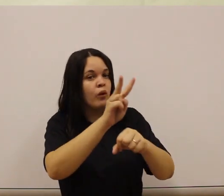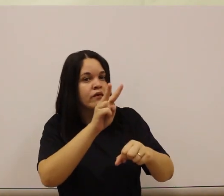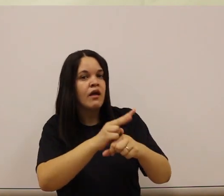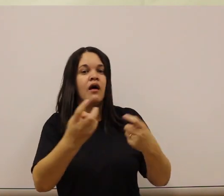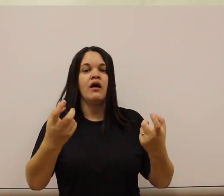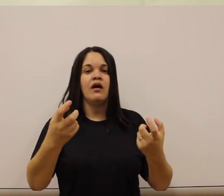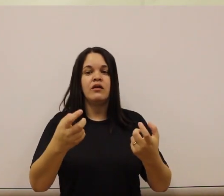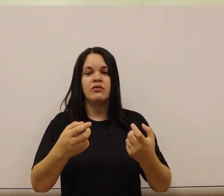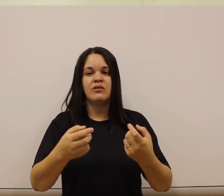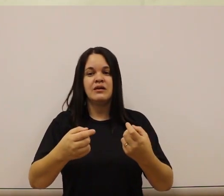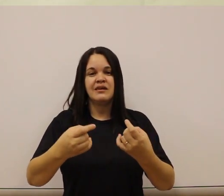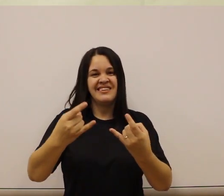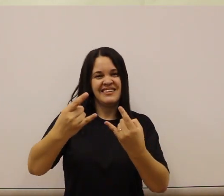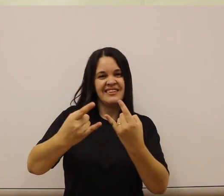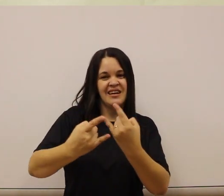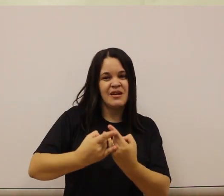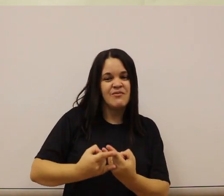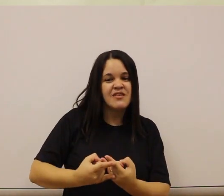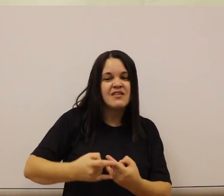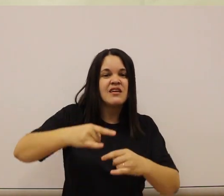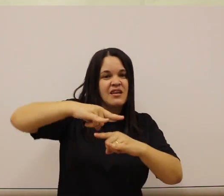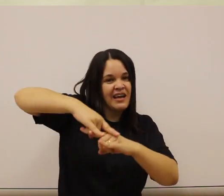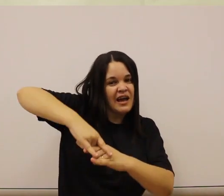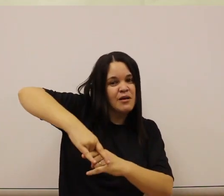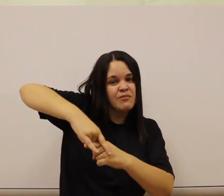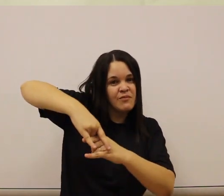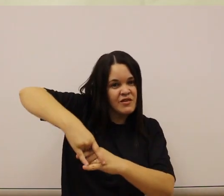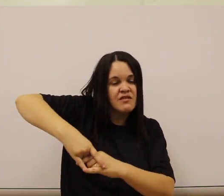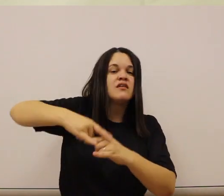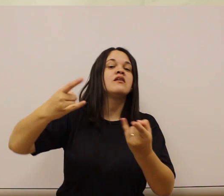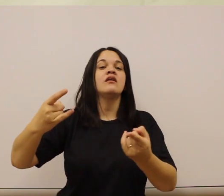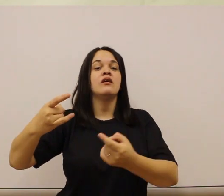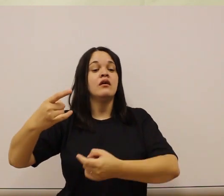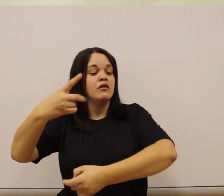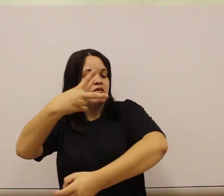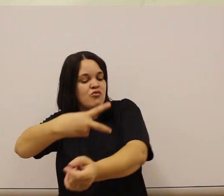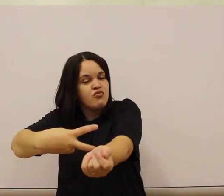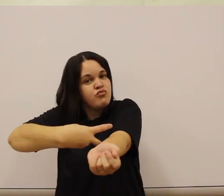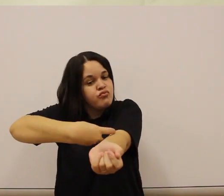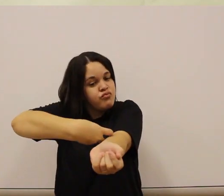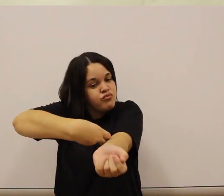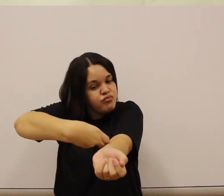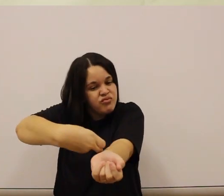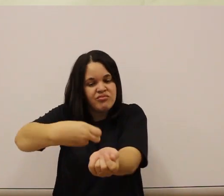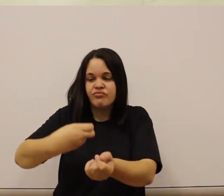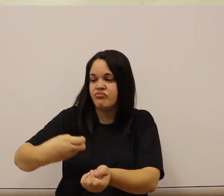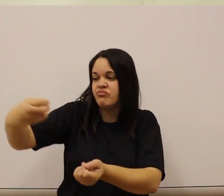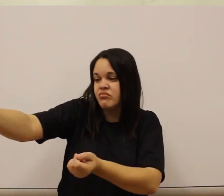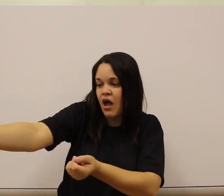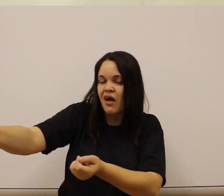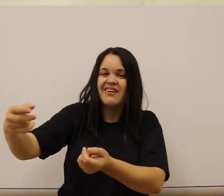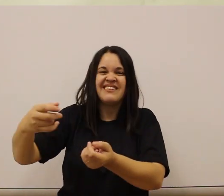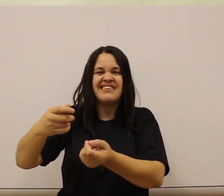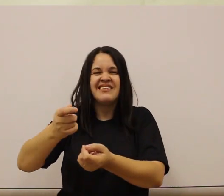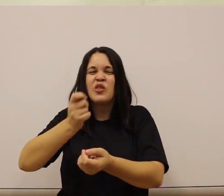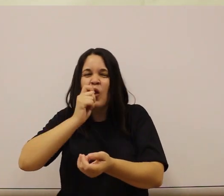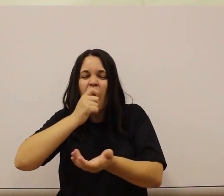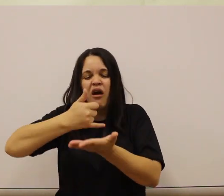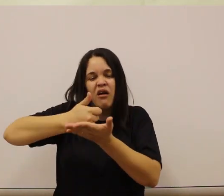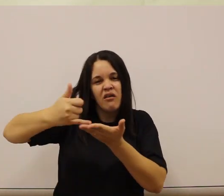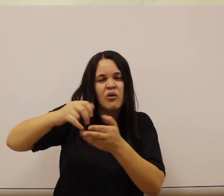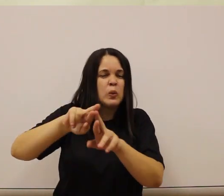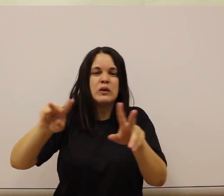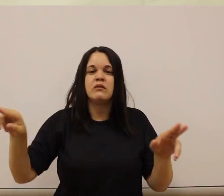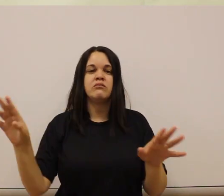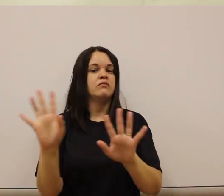de camisinha, de não compartilhar seringas, os usuários de drogas, e foi muito, muito forte a